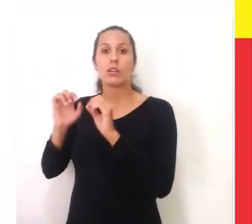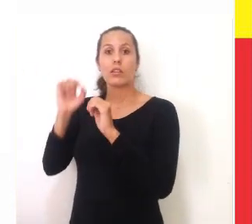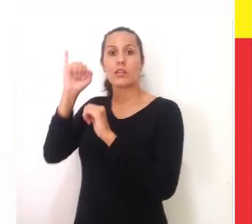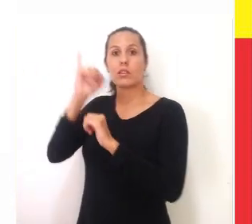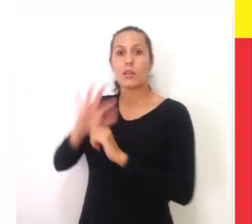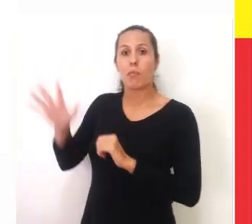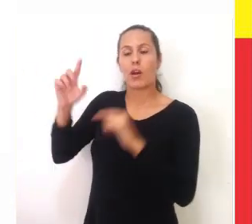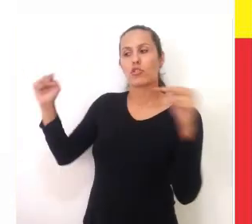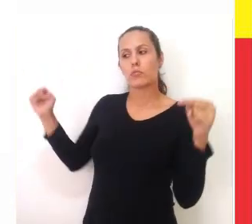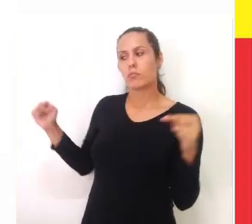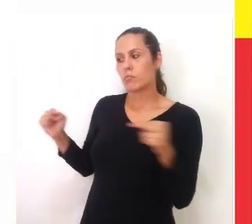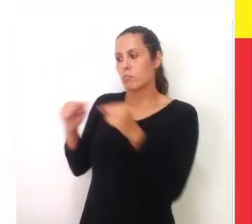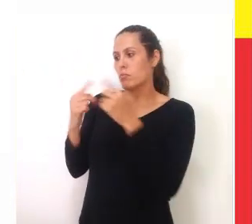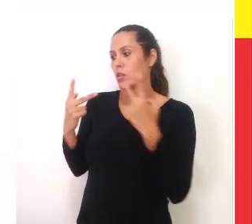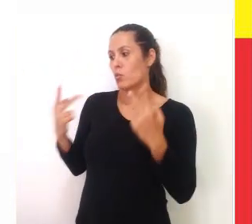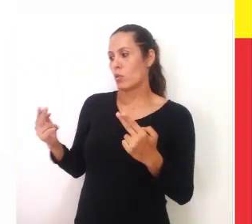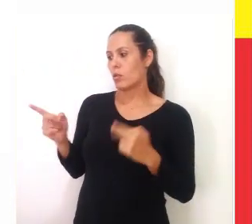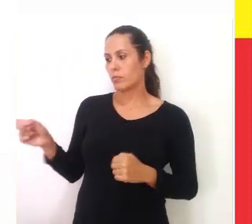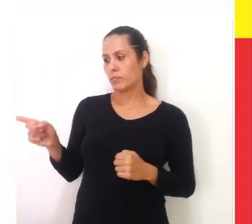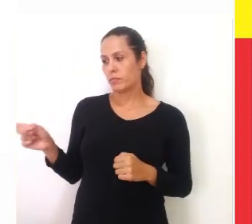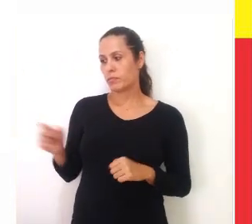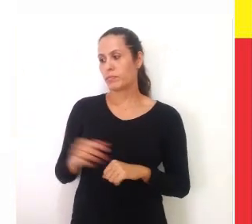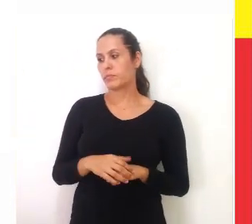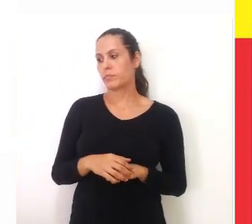E aí que essa